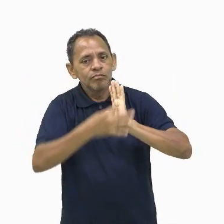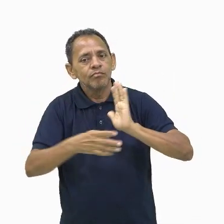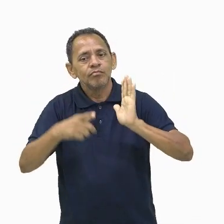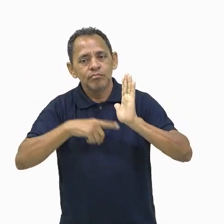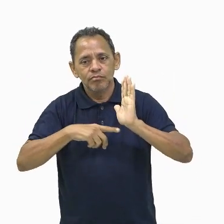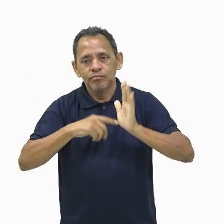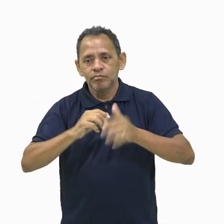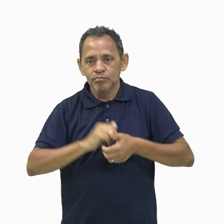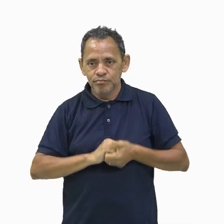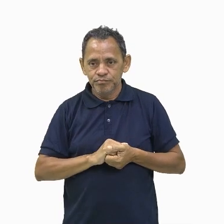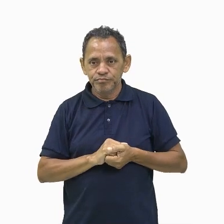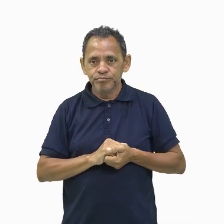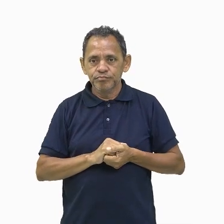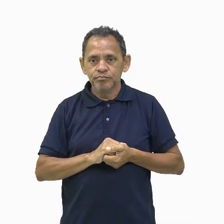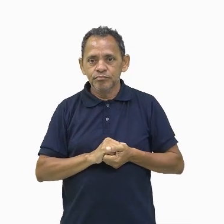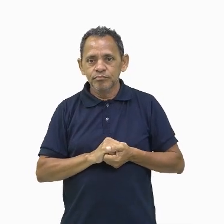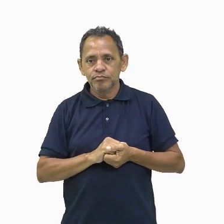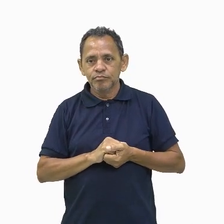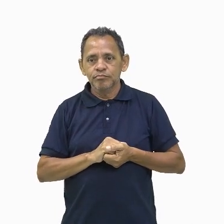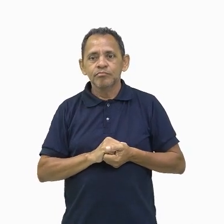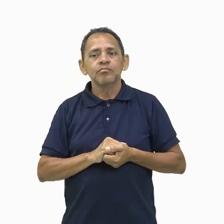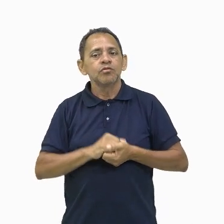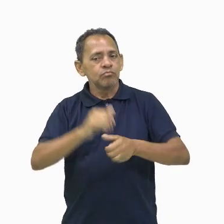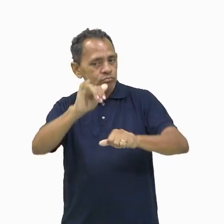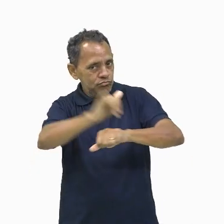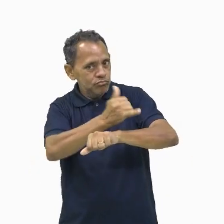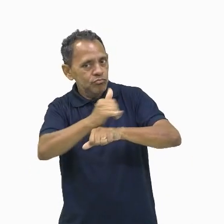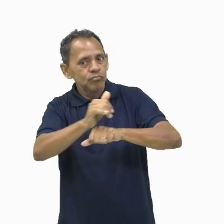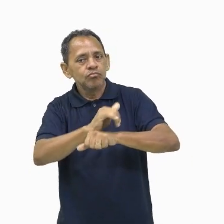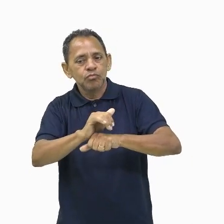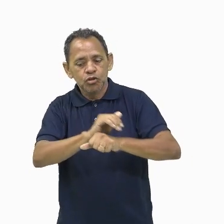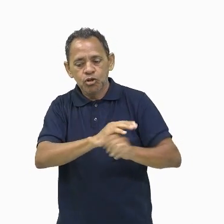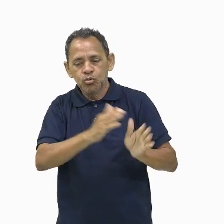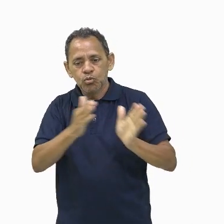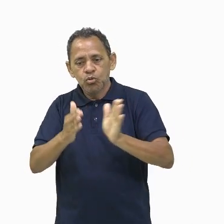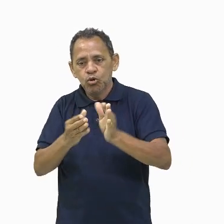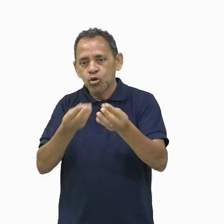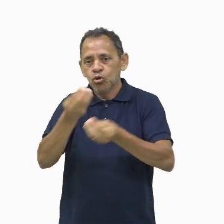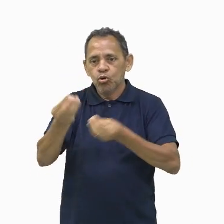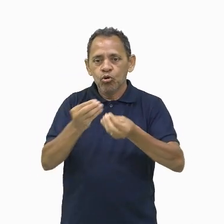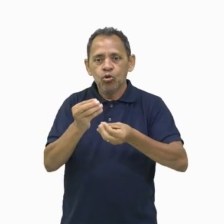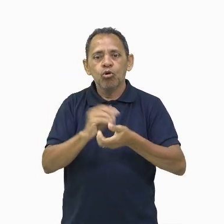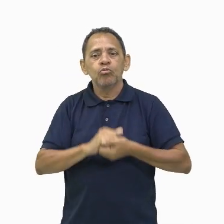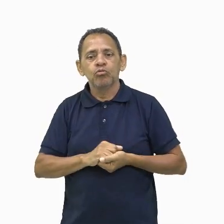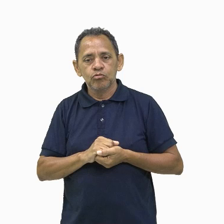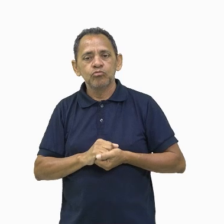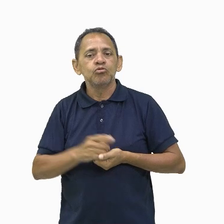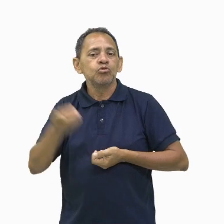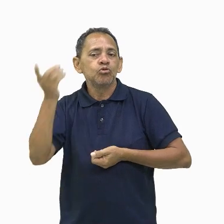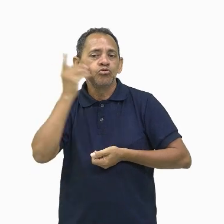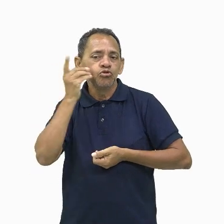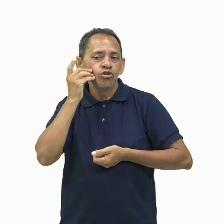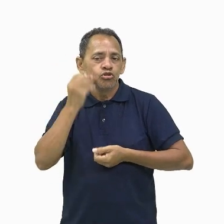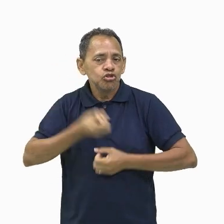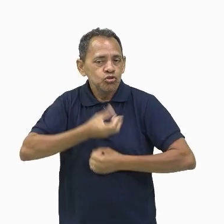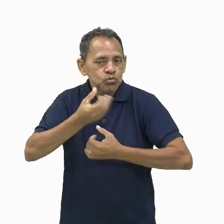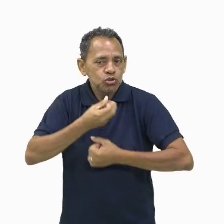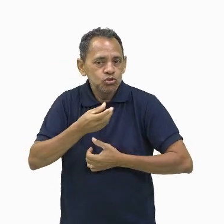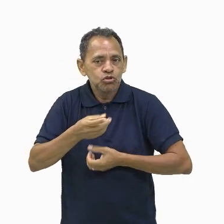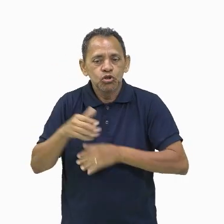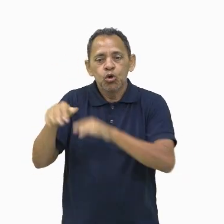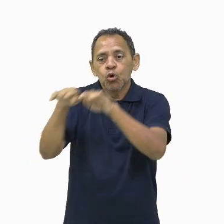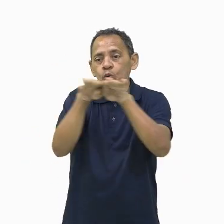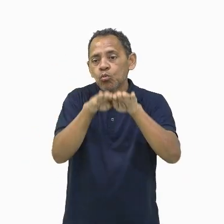possuem. De certa forma, afastar-se um pouco daquela forma de expressão cotidiana e comum, quer-se